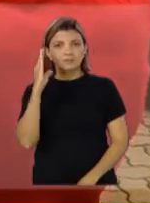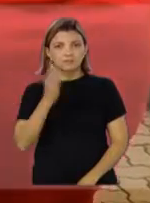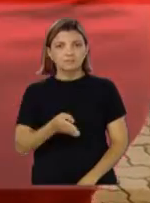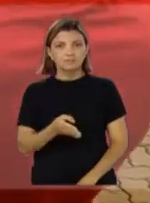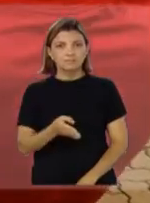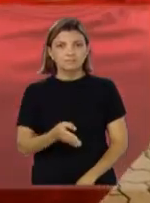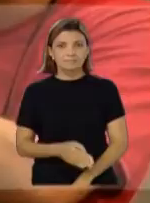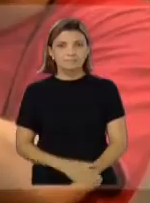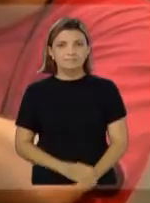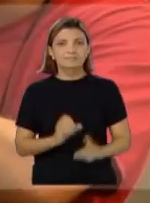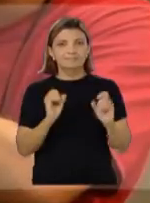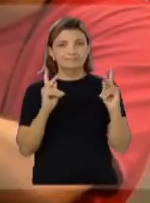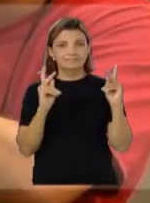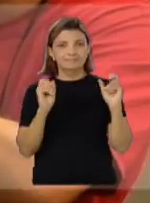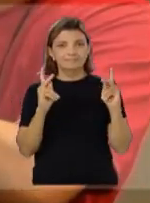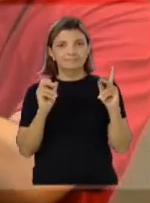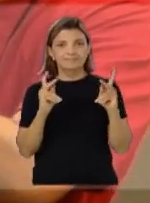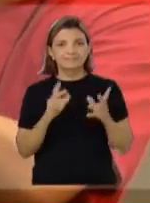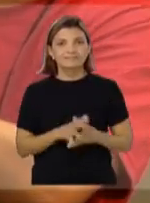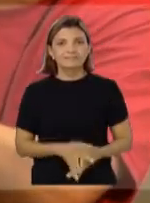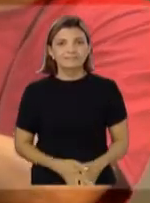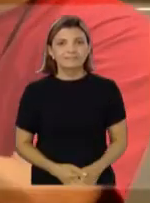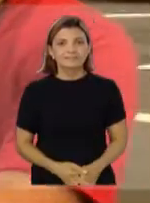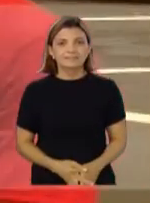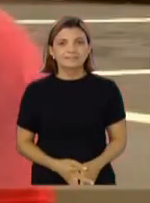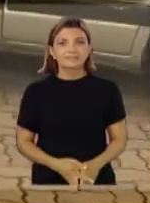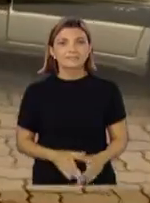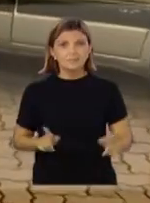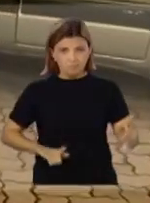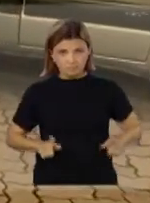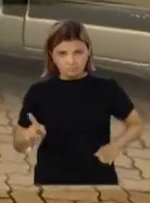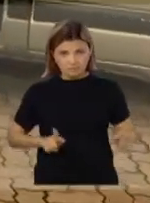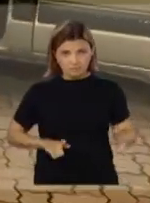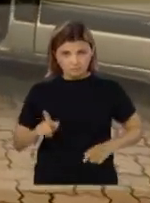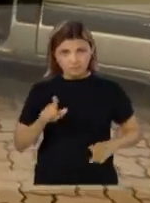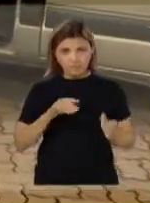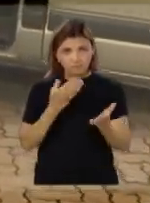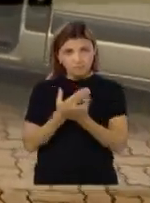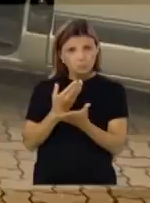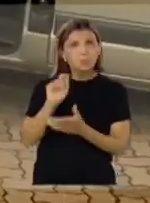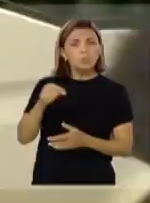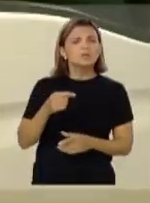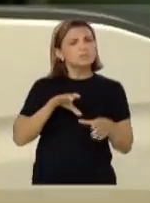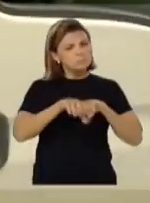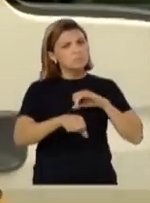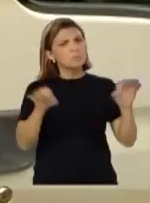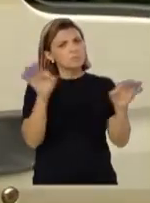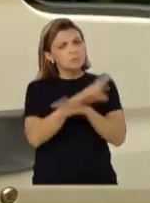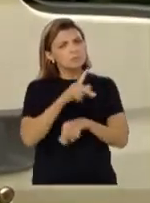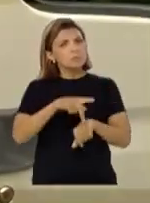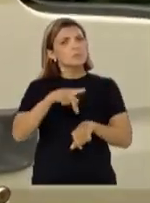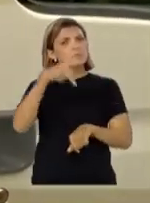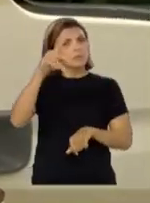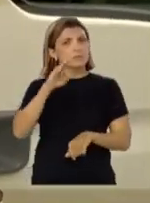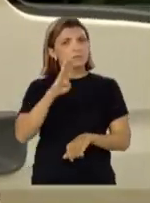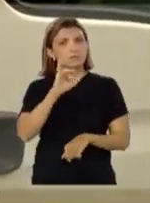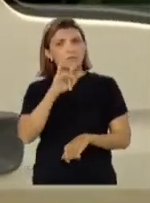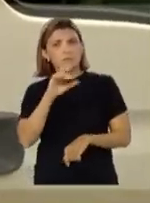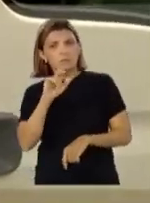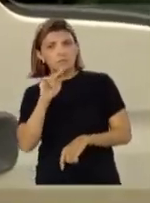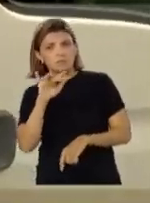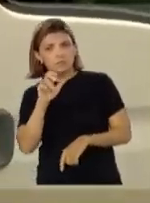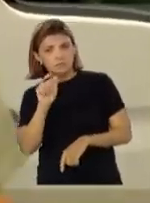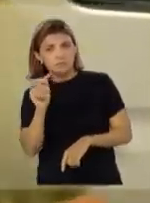1 2 TR e a a aqui que seu primo estuda biologia Tiaguinho O cara já é formado JP ele tá fazendo